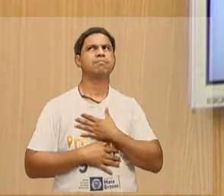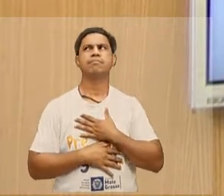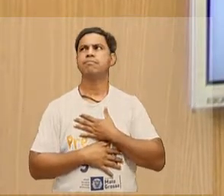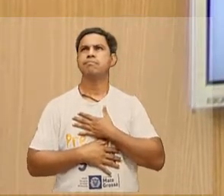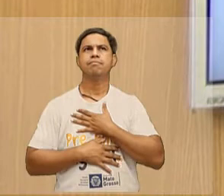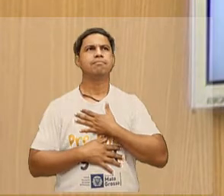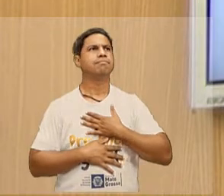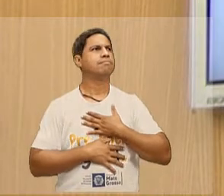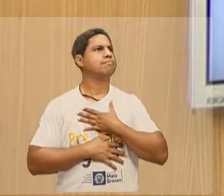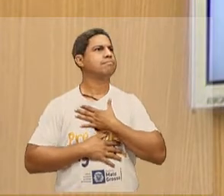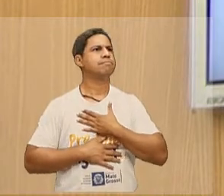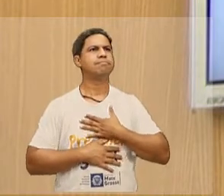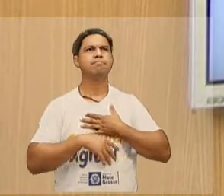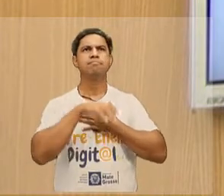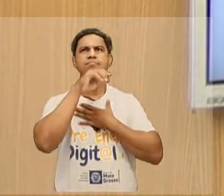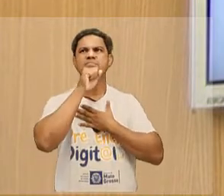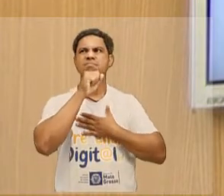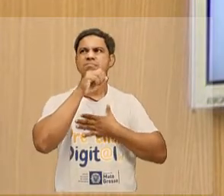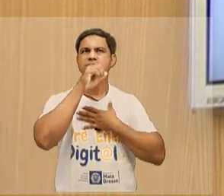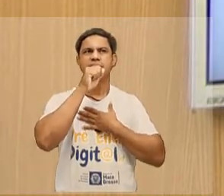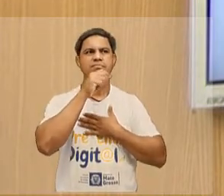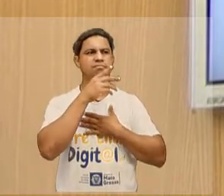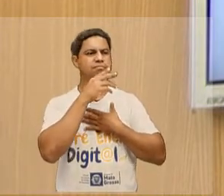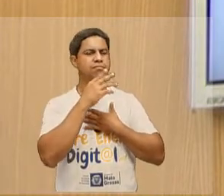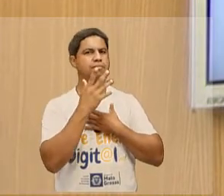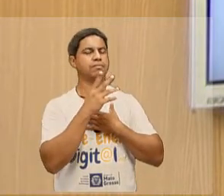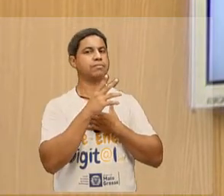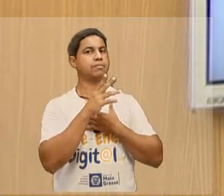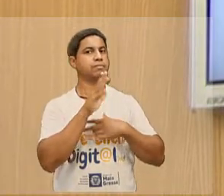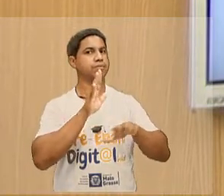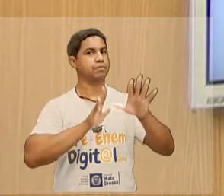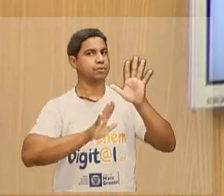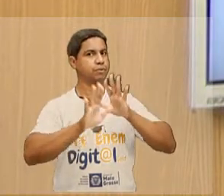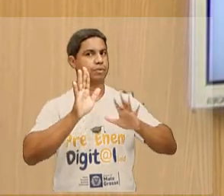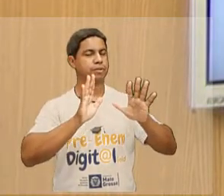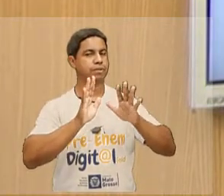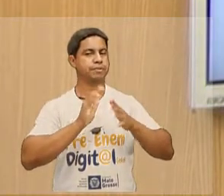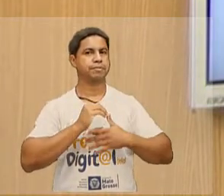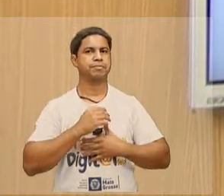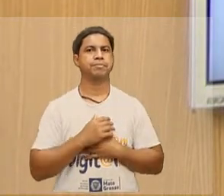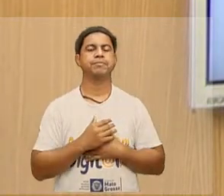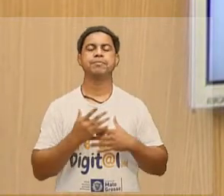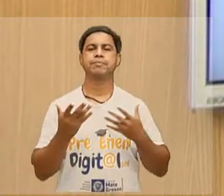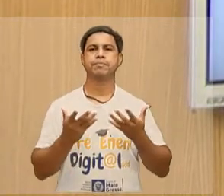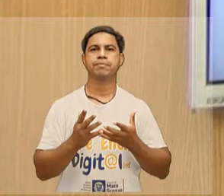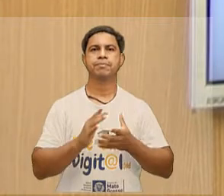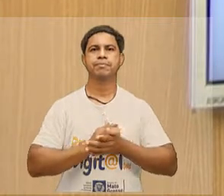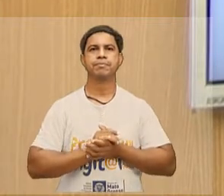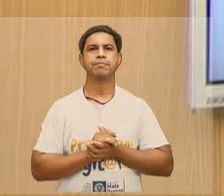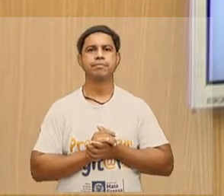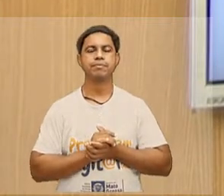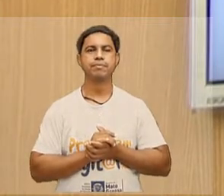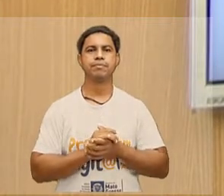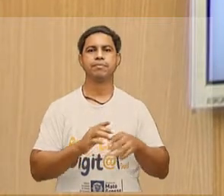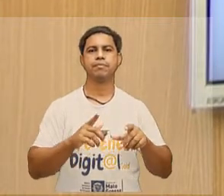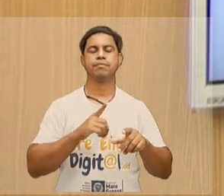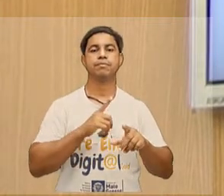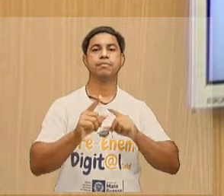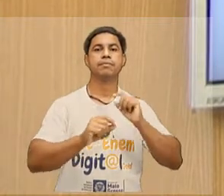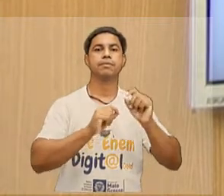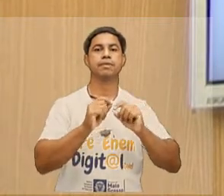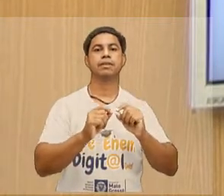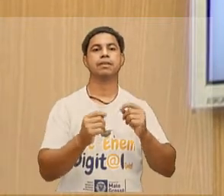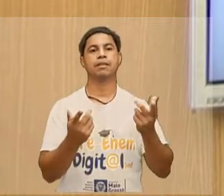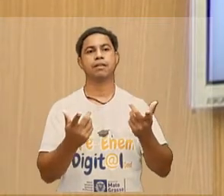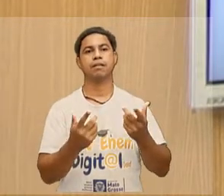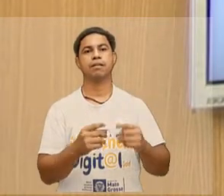chuveiro, viu, moçadinha? Fique esperto. 3 equações. Na associação em série, resistência equivalente